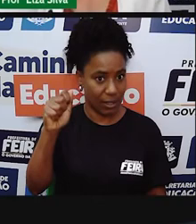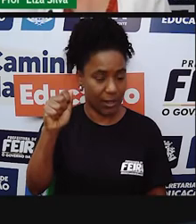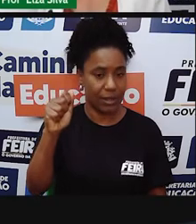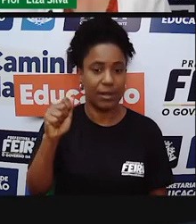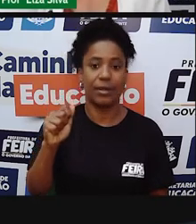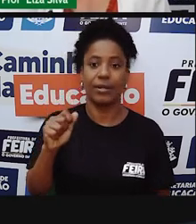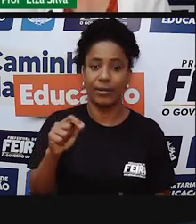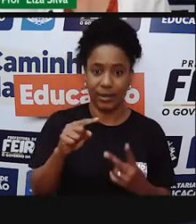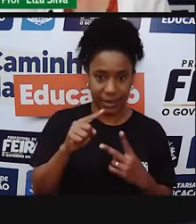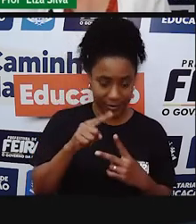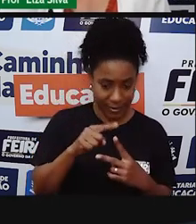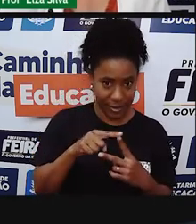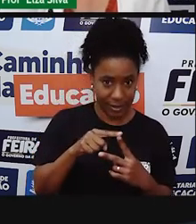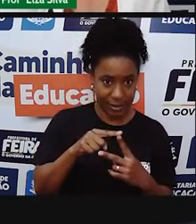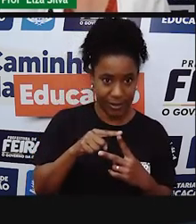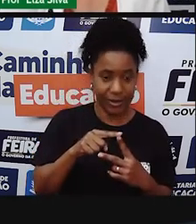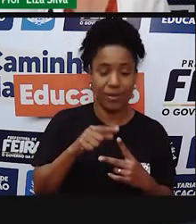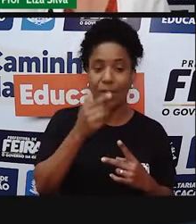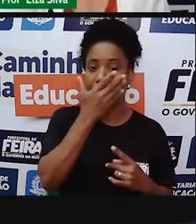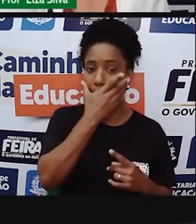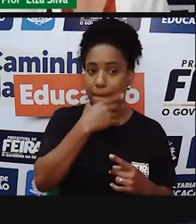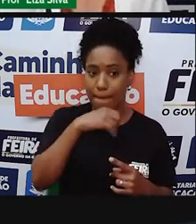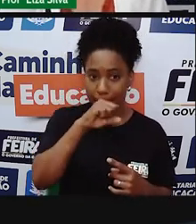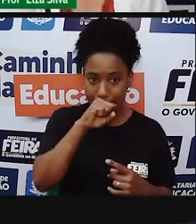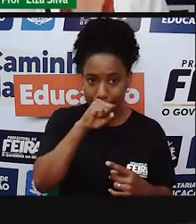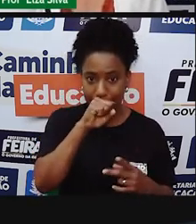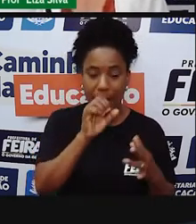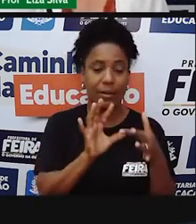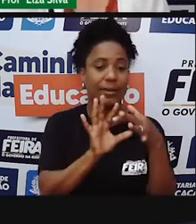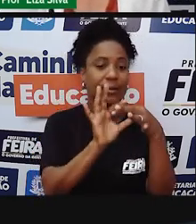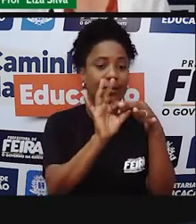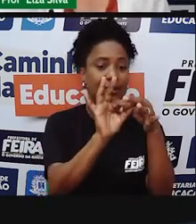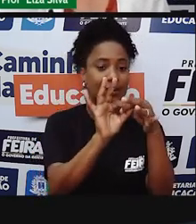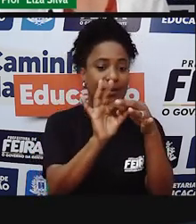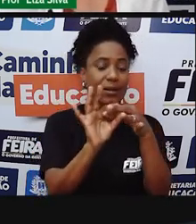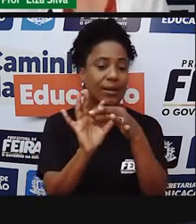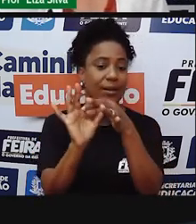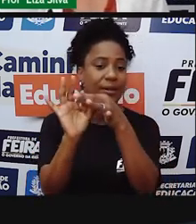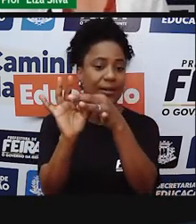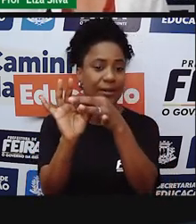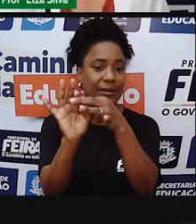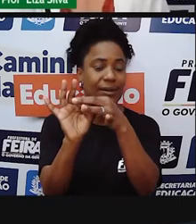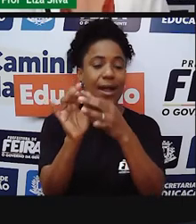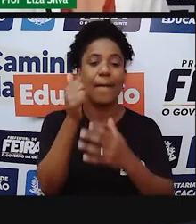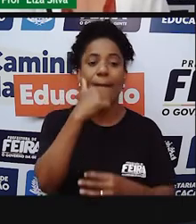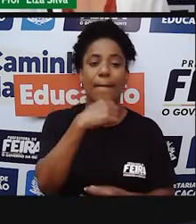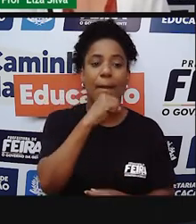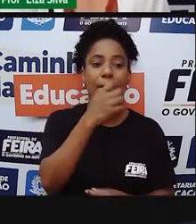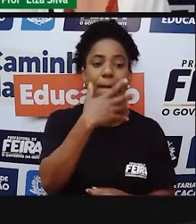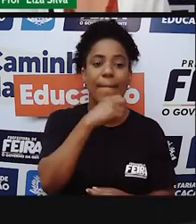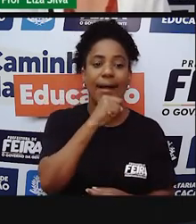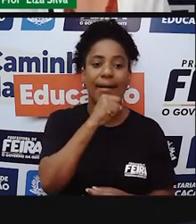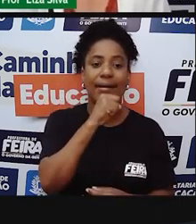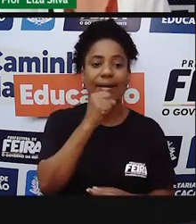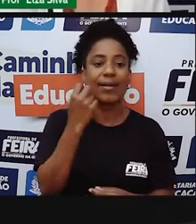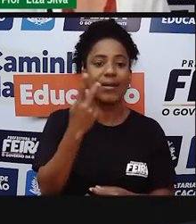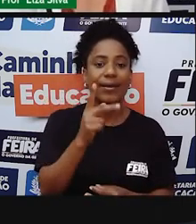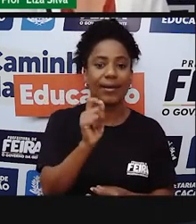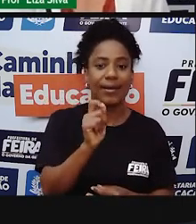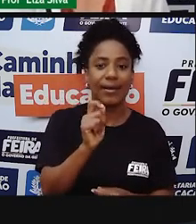William está ligado aos pais. Alexander é Jéssica.